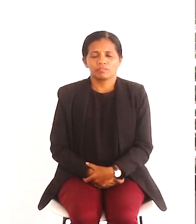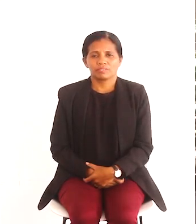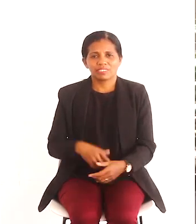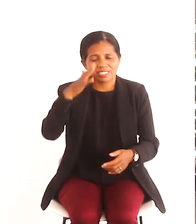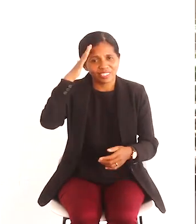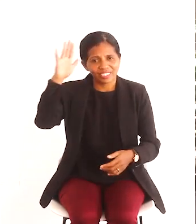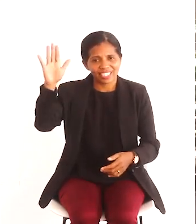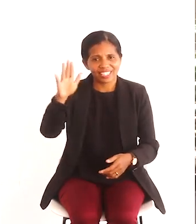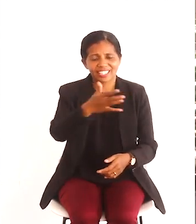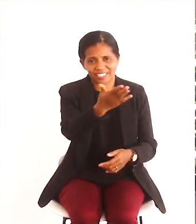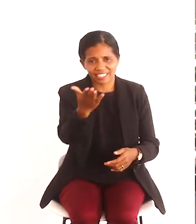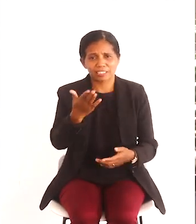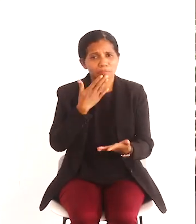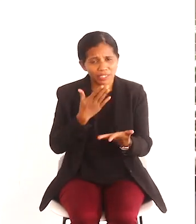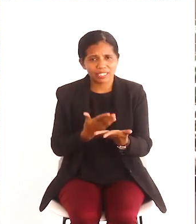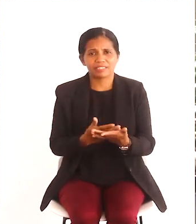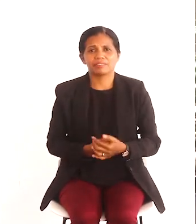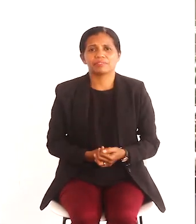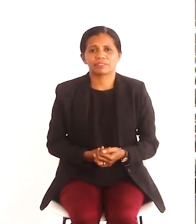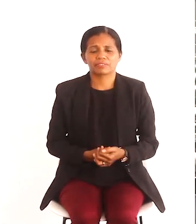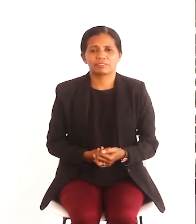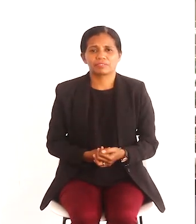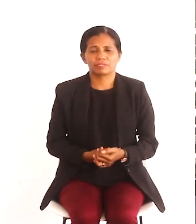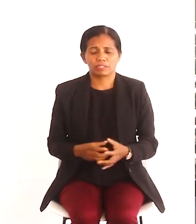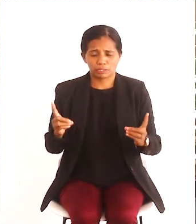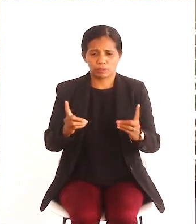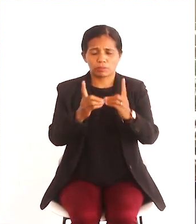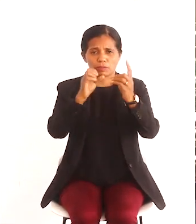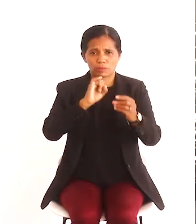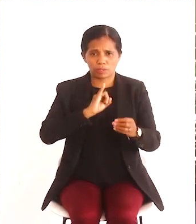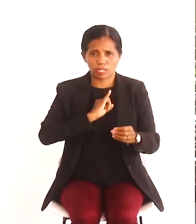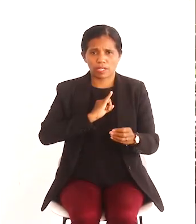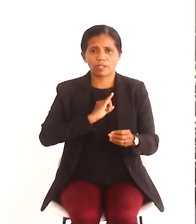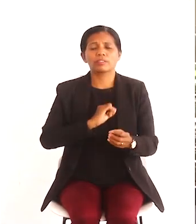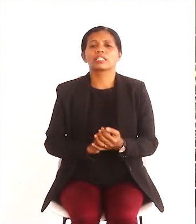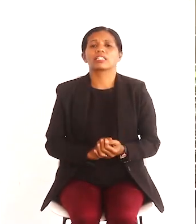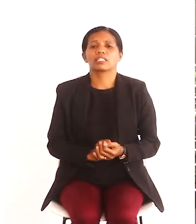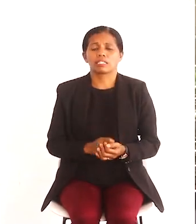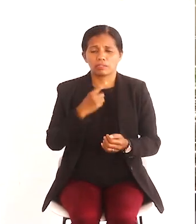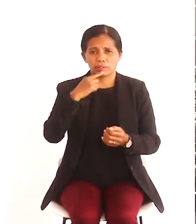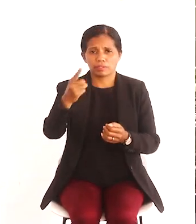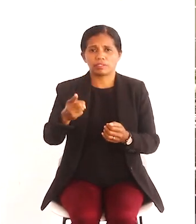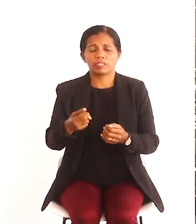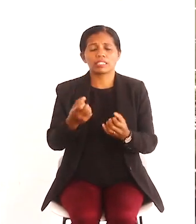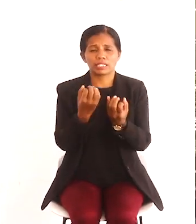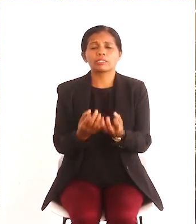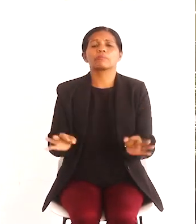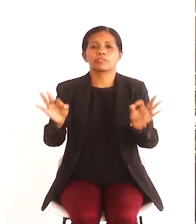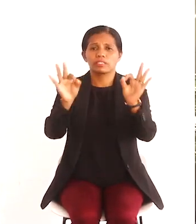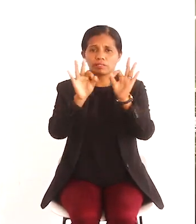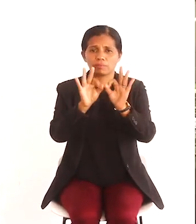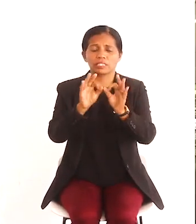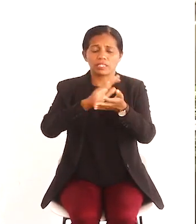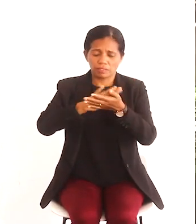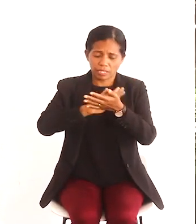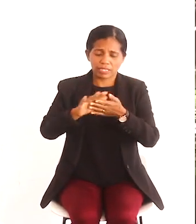Olá, Alin Sira. Dia kalai. Hasaru malu faleo hao anche. Atu informa na fatim ba Alin Sira katak importante tebes atu